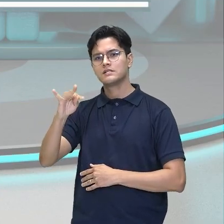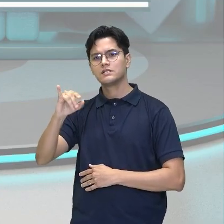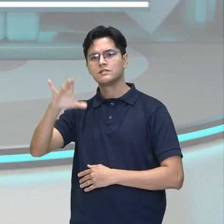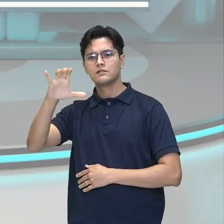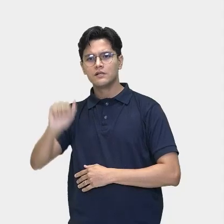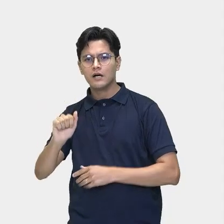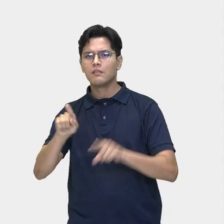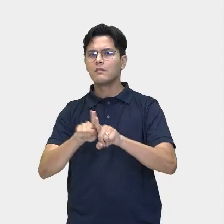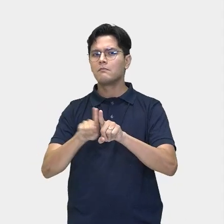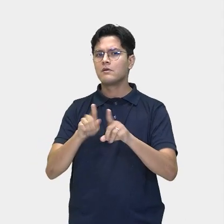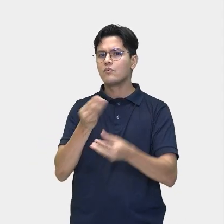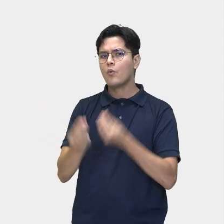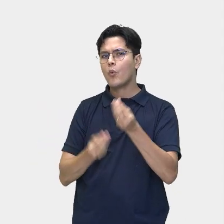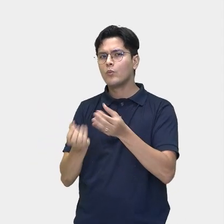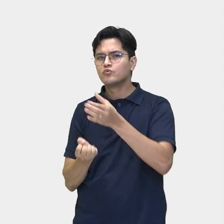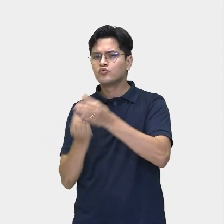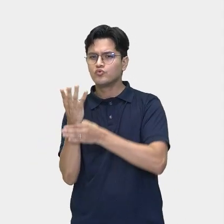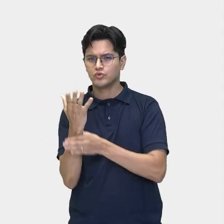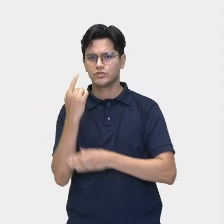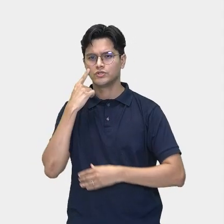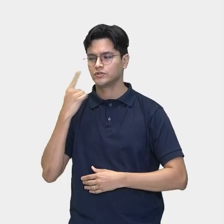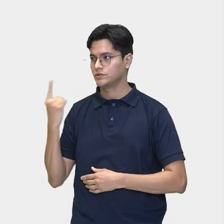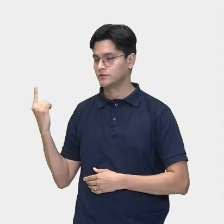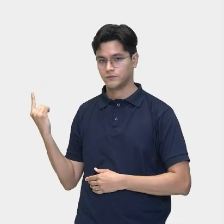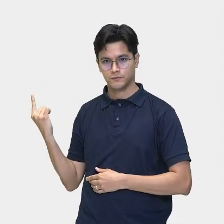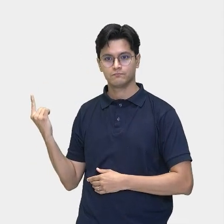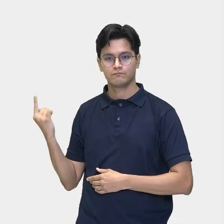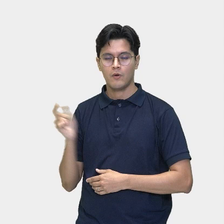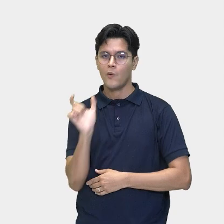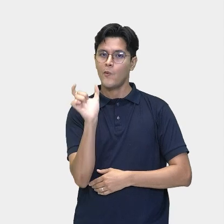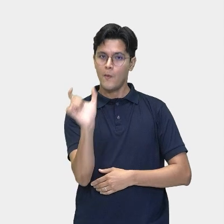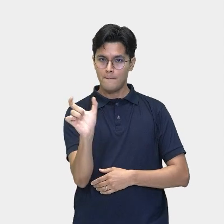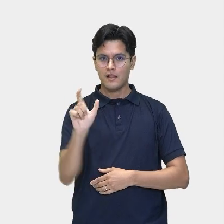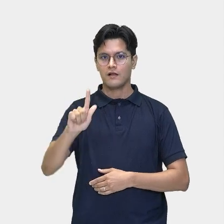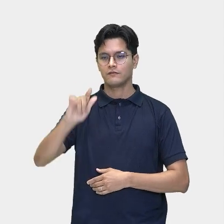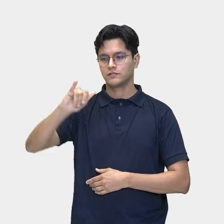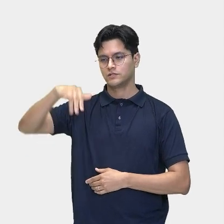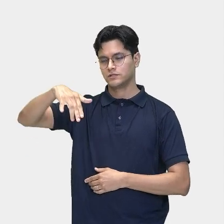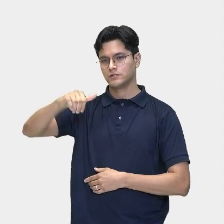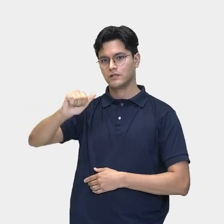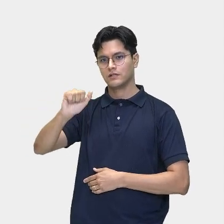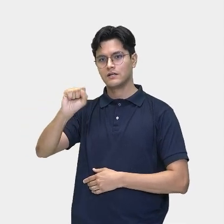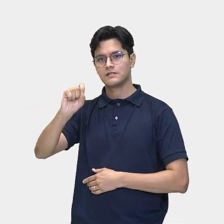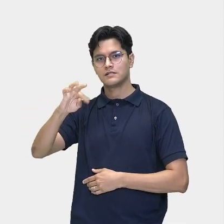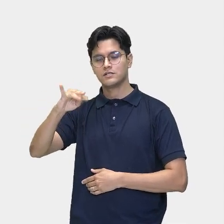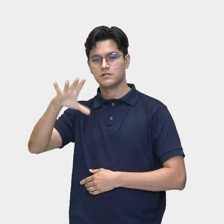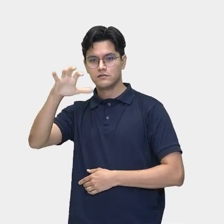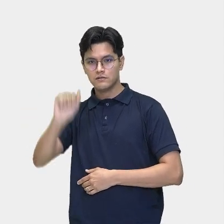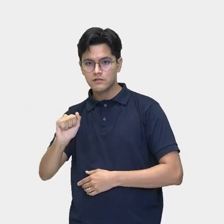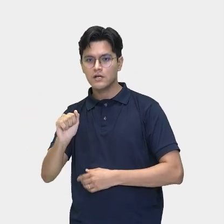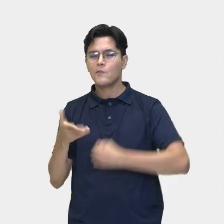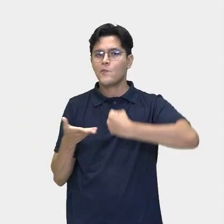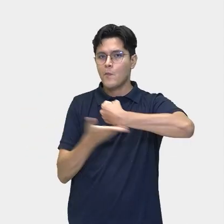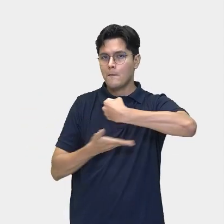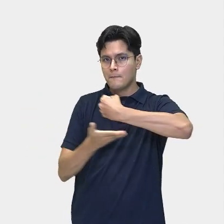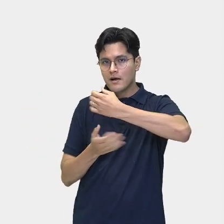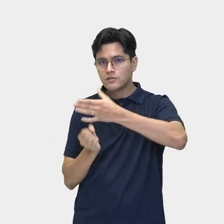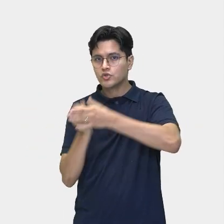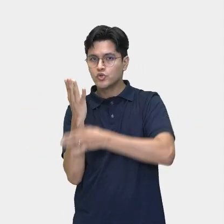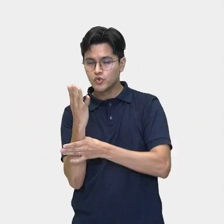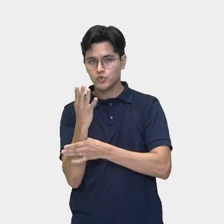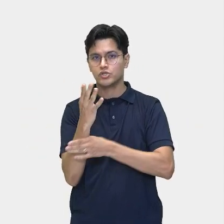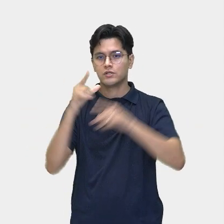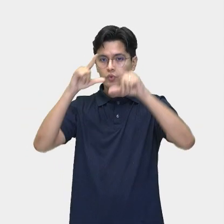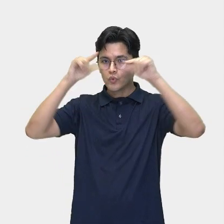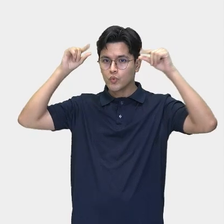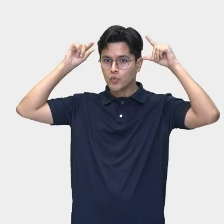a palavra ginástica vem do grego gymnastai, que tem por tradução aproximada a